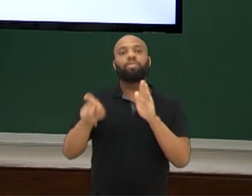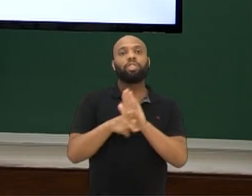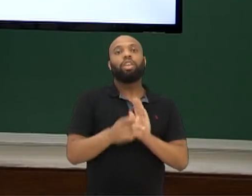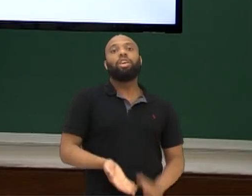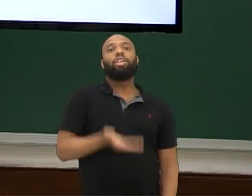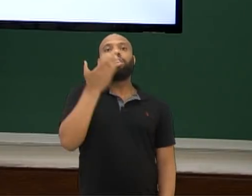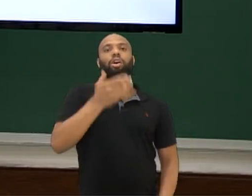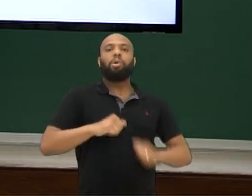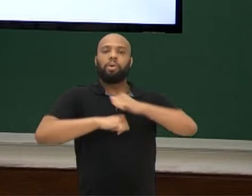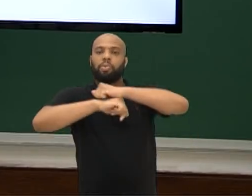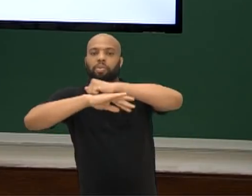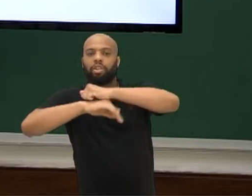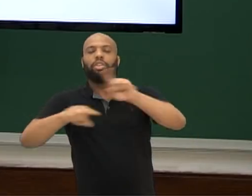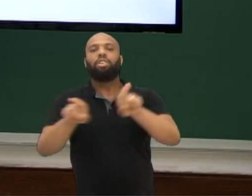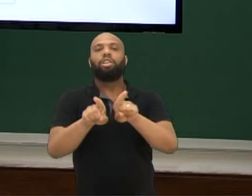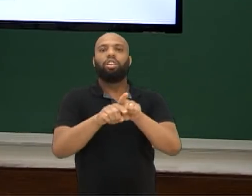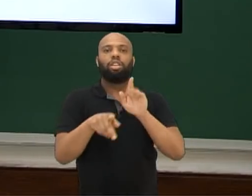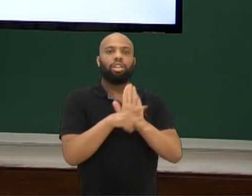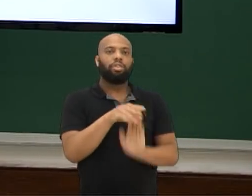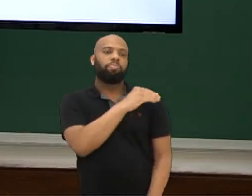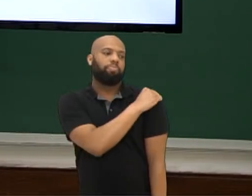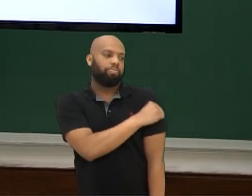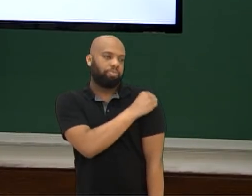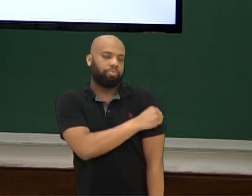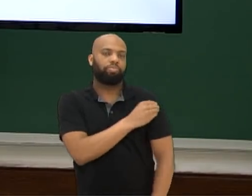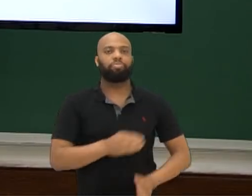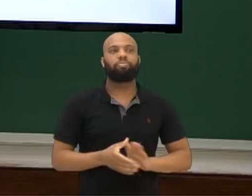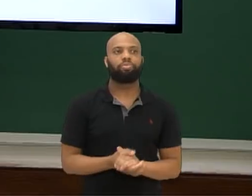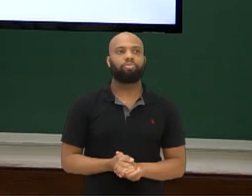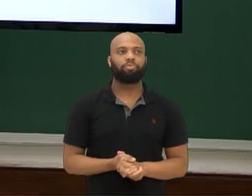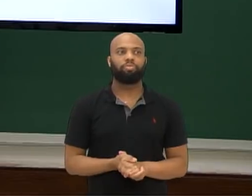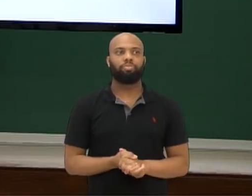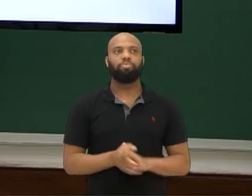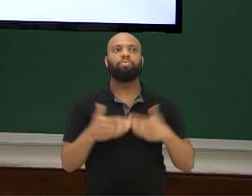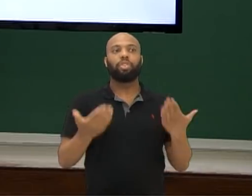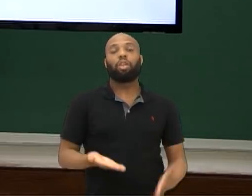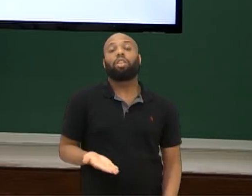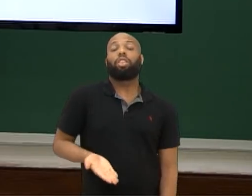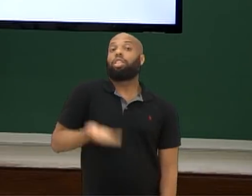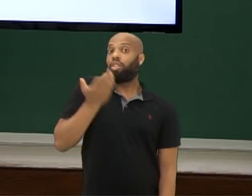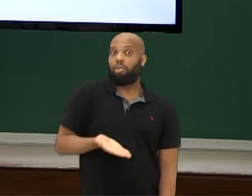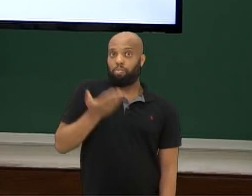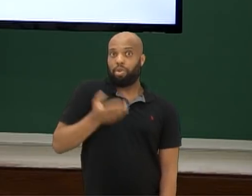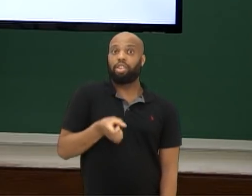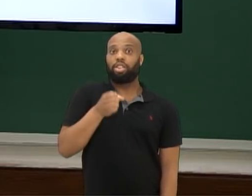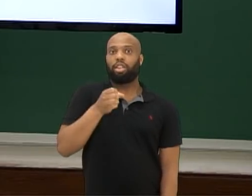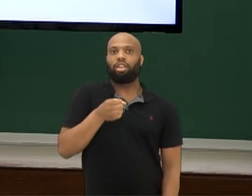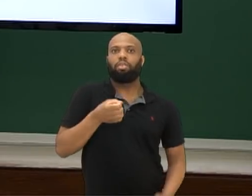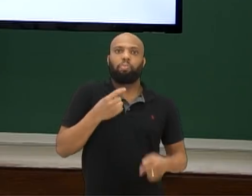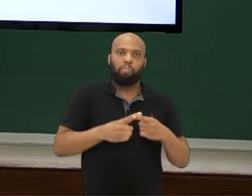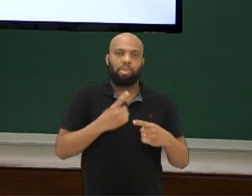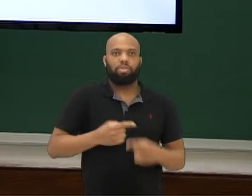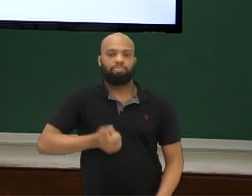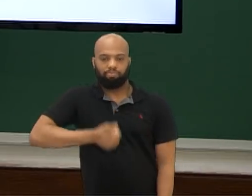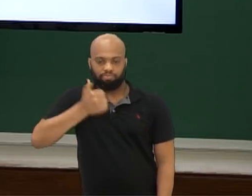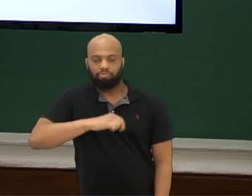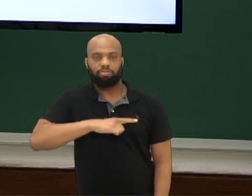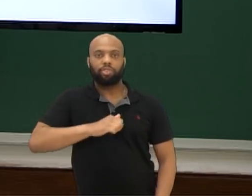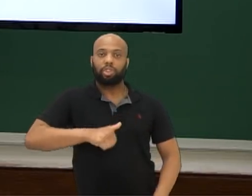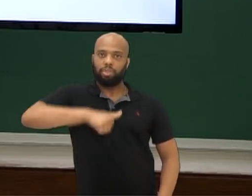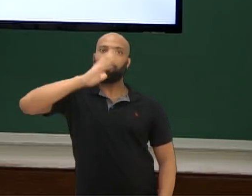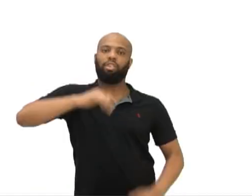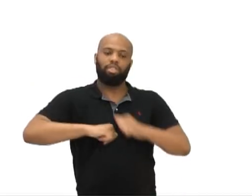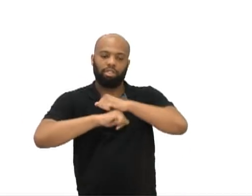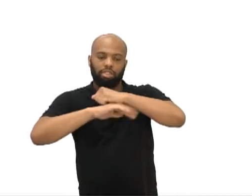da acidez dos álcoois, tá? Então, aumenta quanto o primário possui maior acidez,